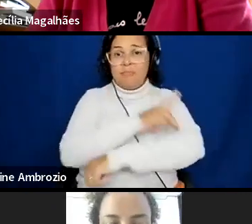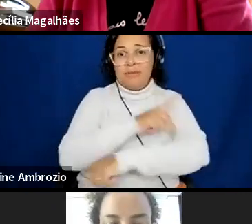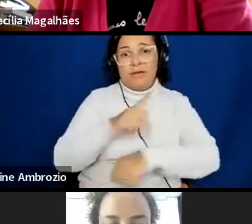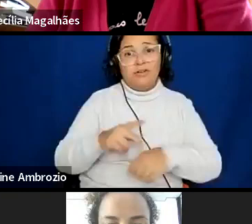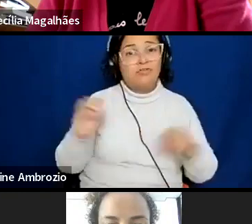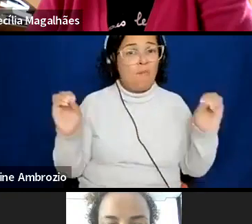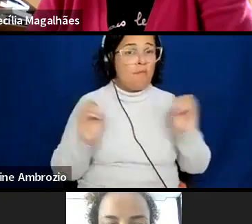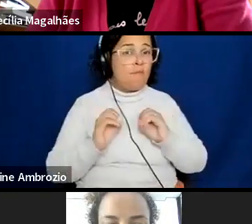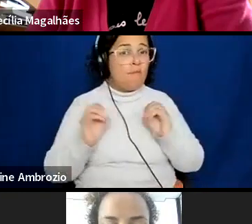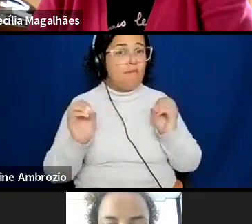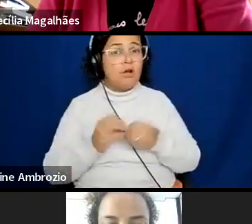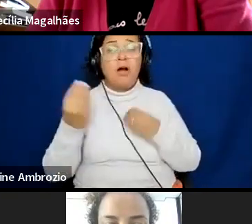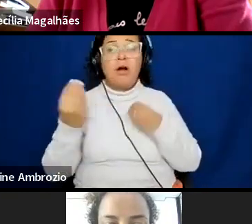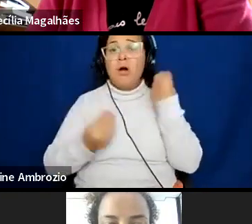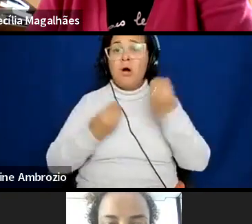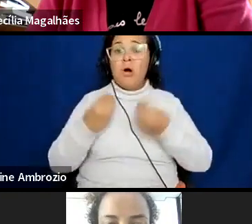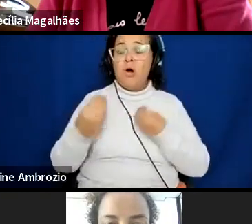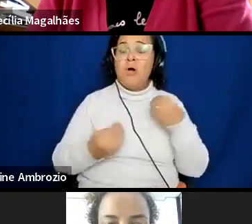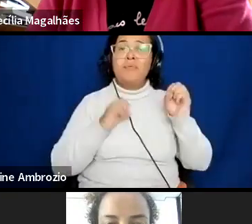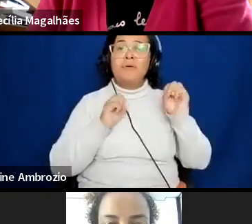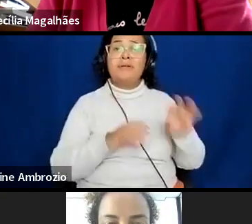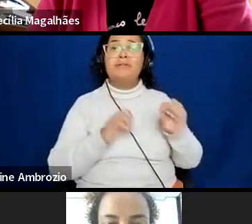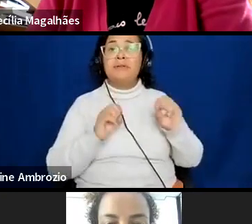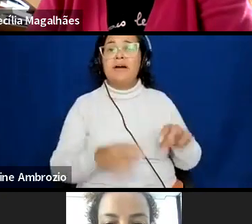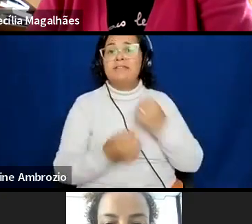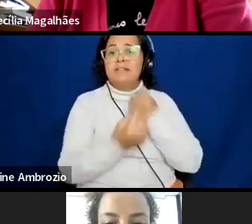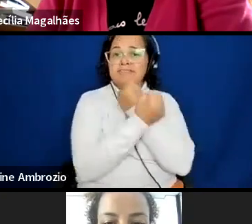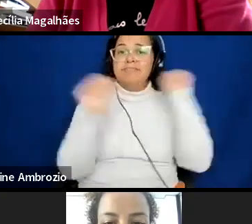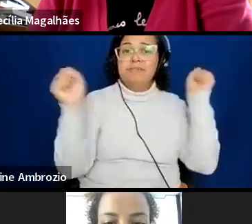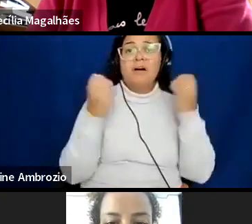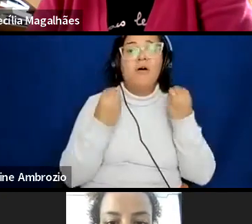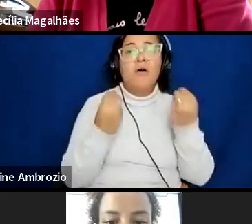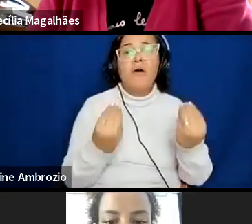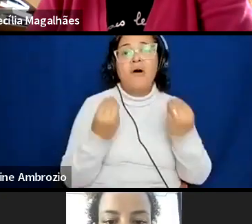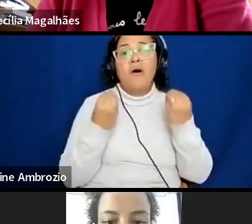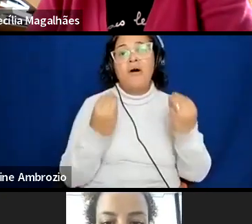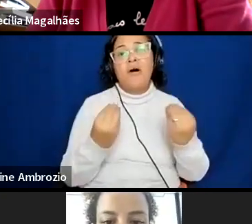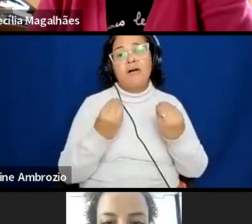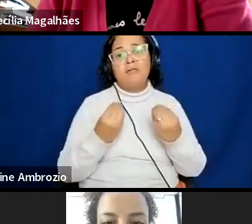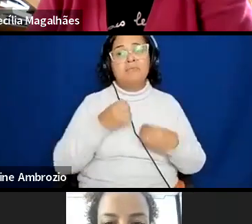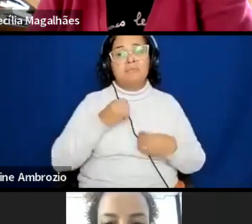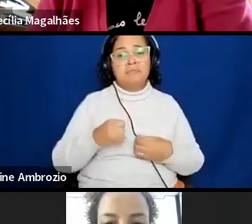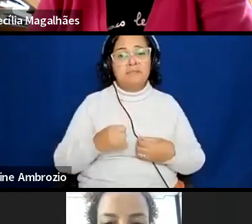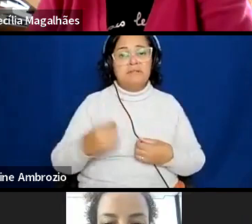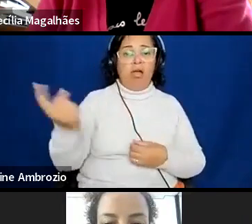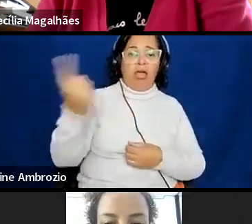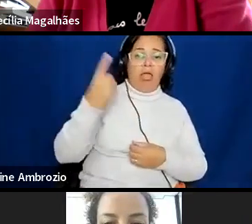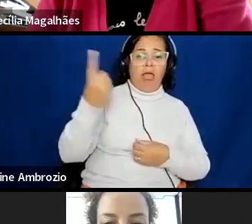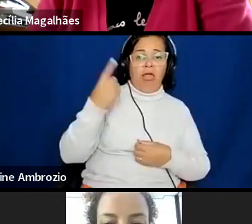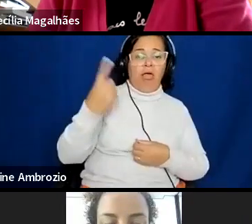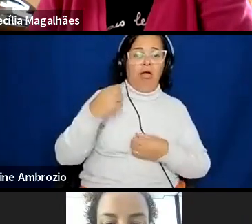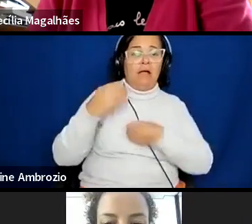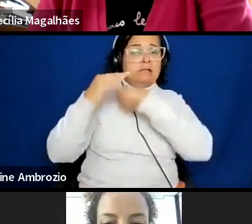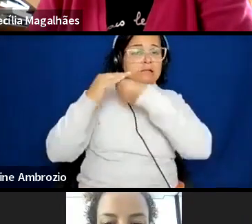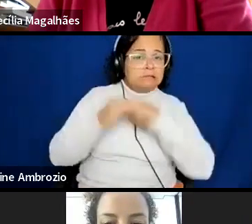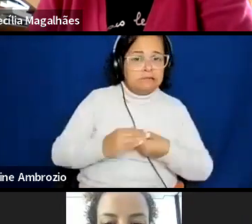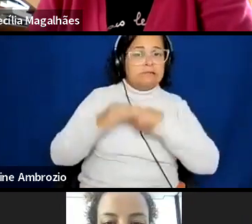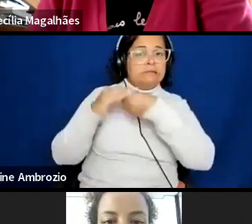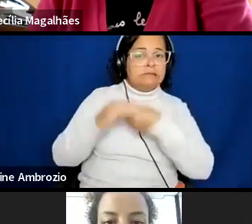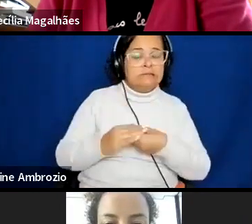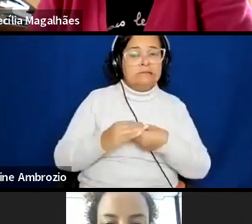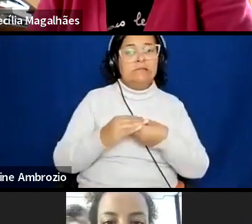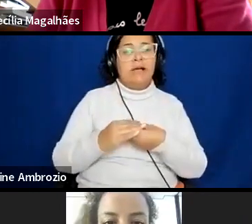Como é possível a gente trabalhar com uma educação libertadora, sendo que nós somos obrigados o tempo inteiro a seguir um